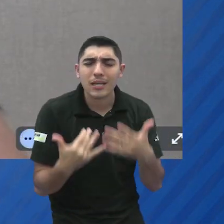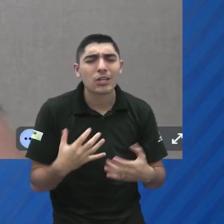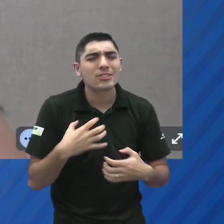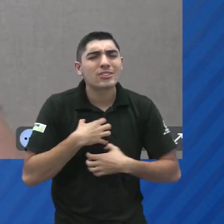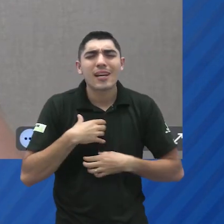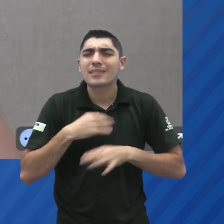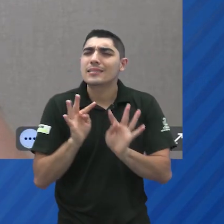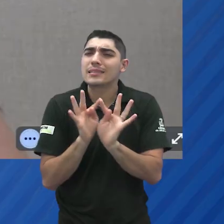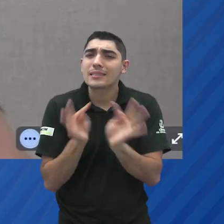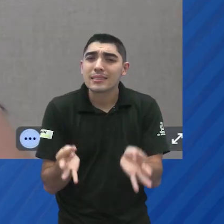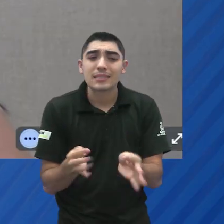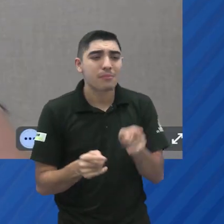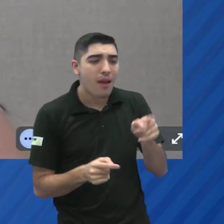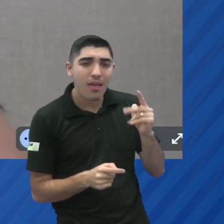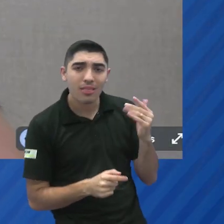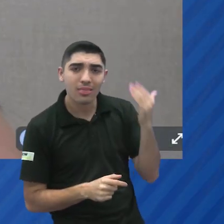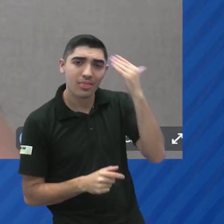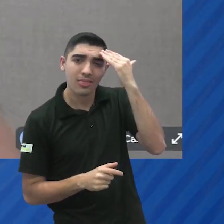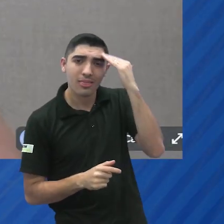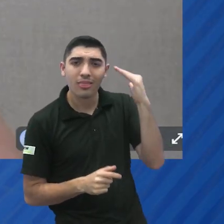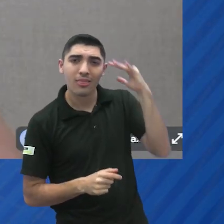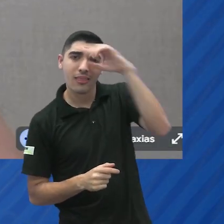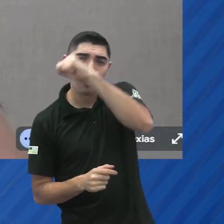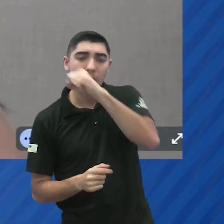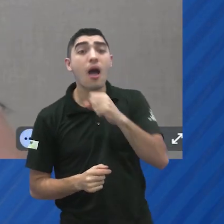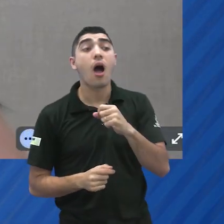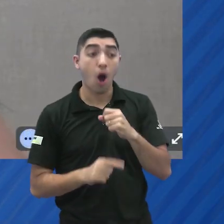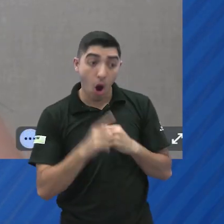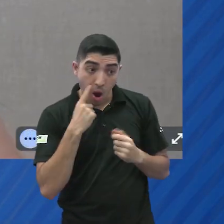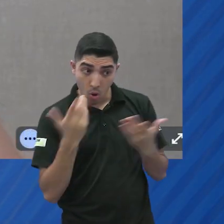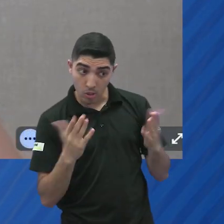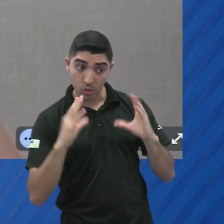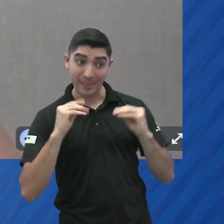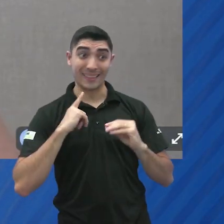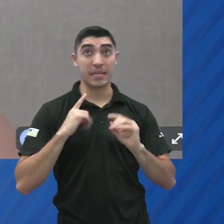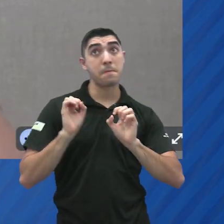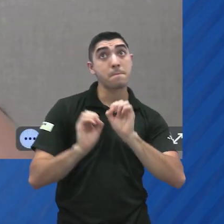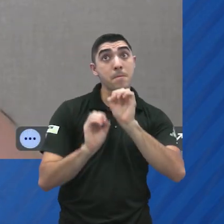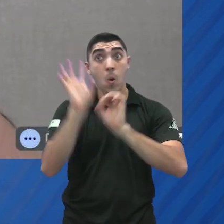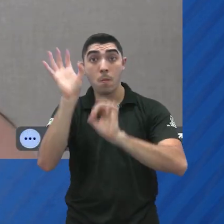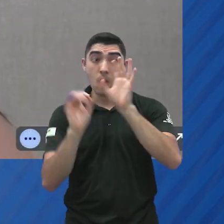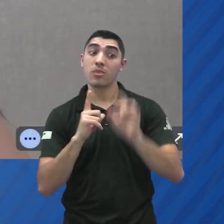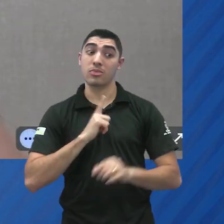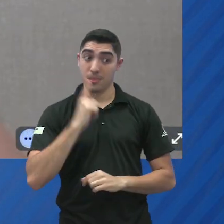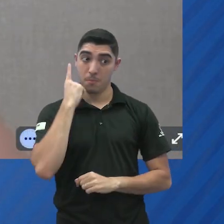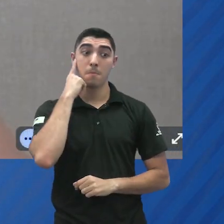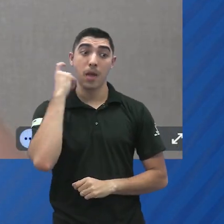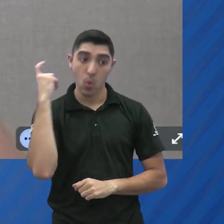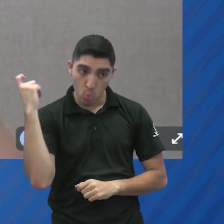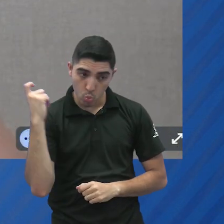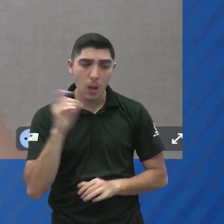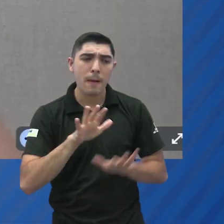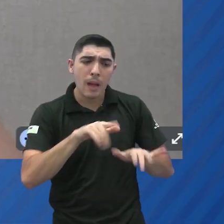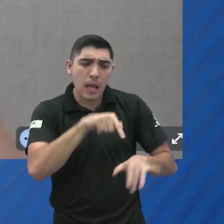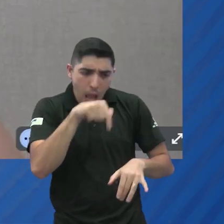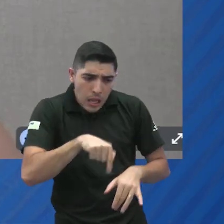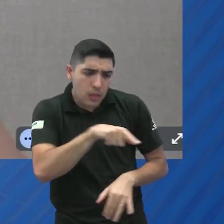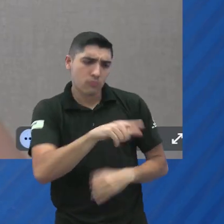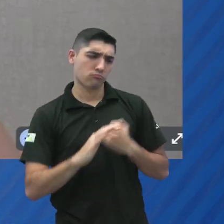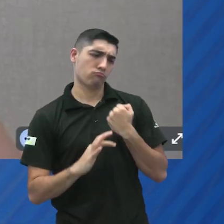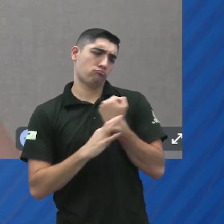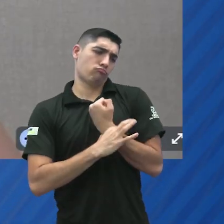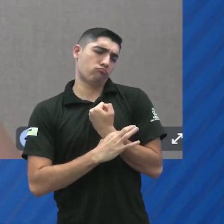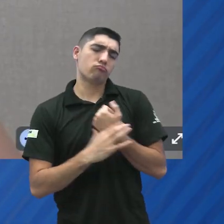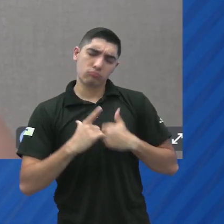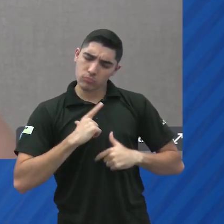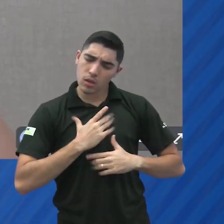usando a linguagem mais simples possível, até mesmo histórias sociais, né? Explicando que hoje à noite vai ter fogos, vai fazer barulho, mas você